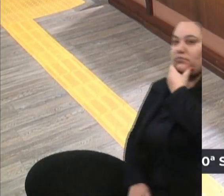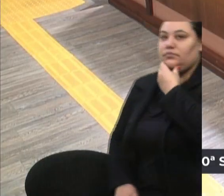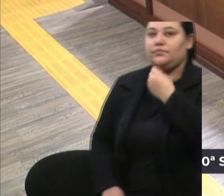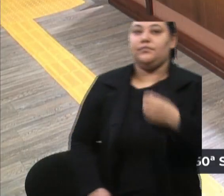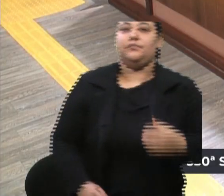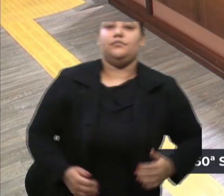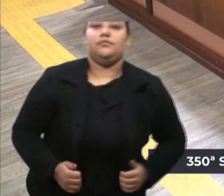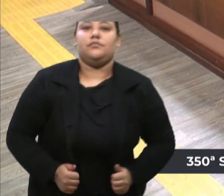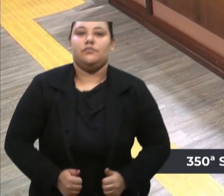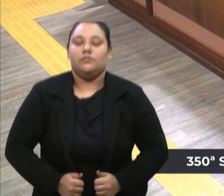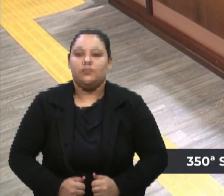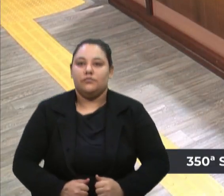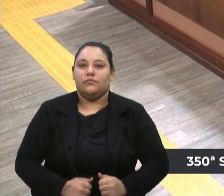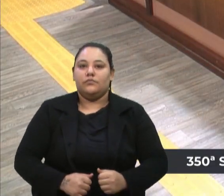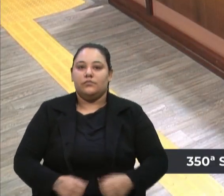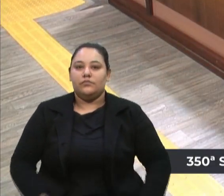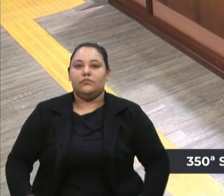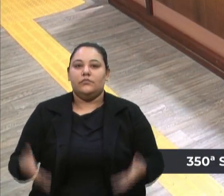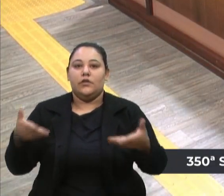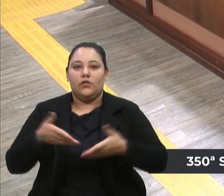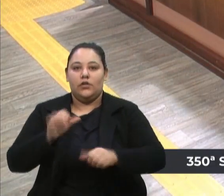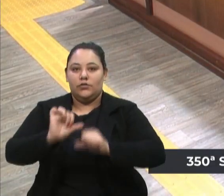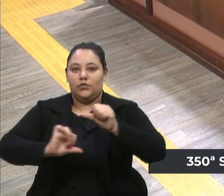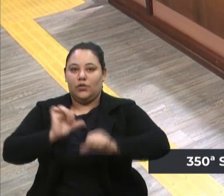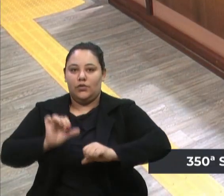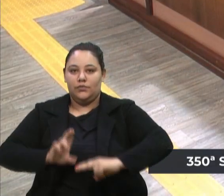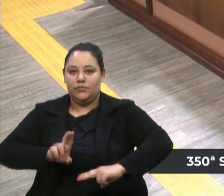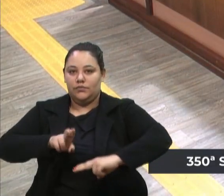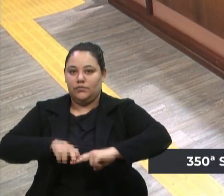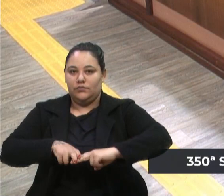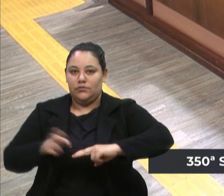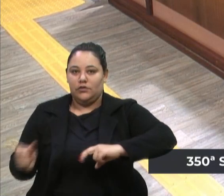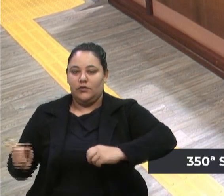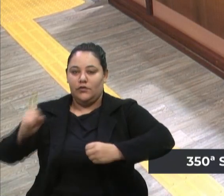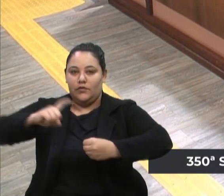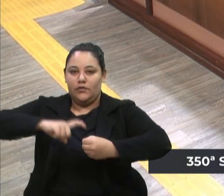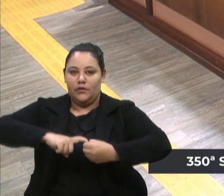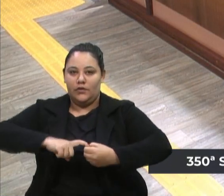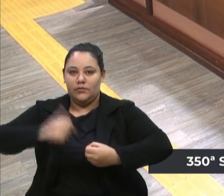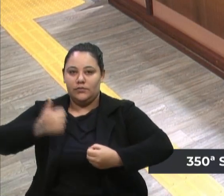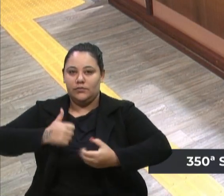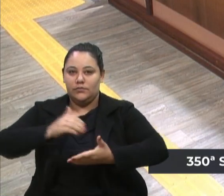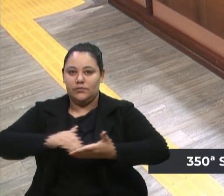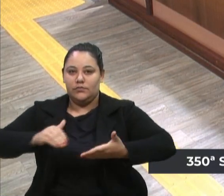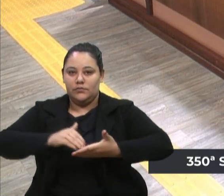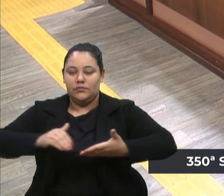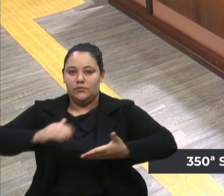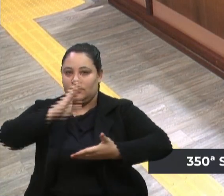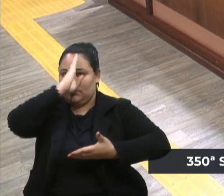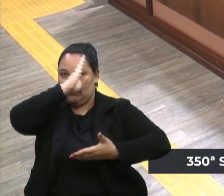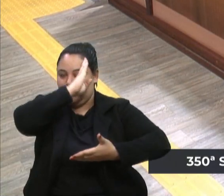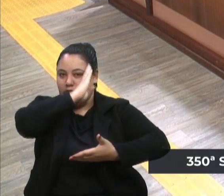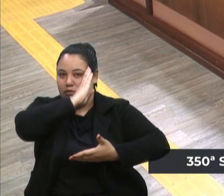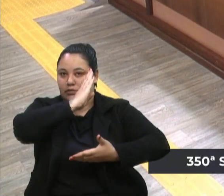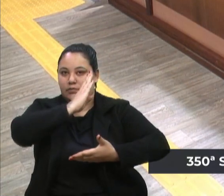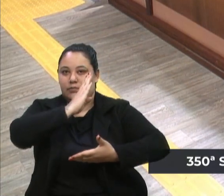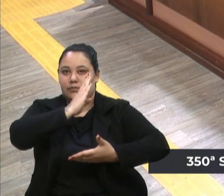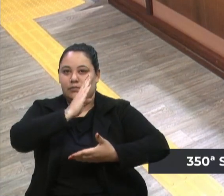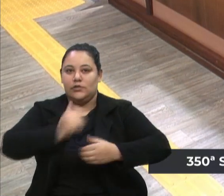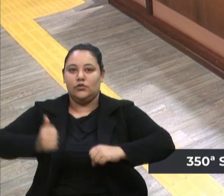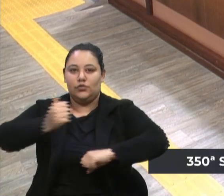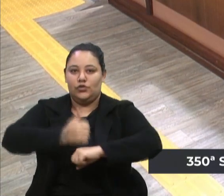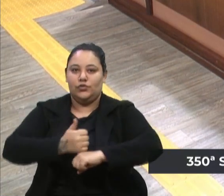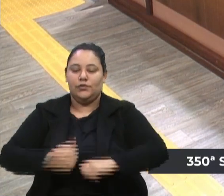Nesse momento, eu passo a condição de trabalhos ao primeiro secretário Adriano Bressan e eu vou fazer uso da palavra.